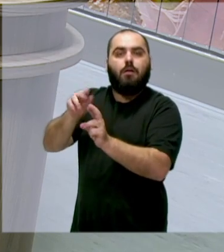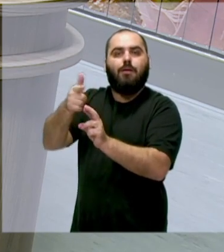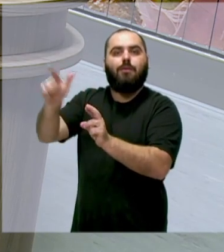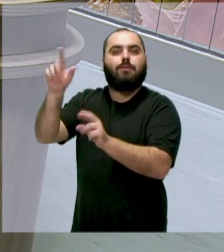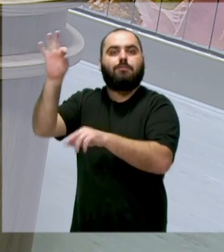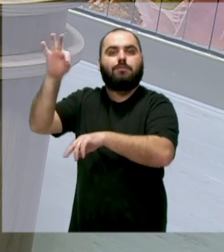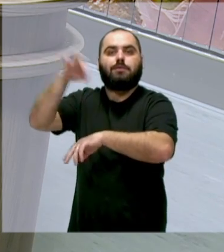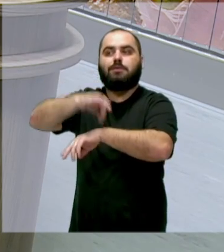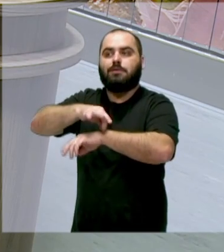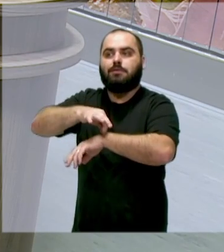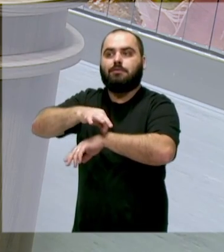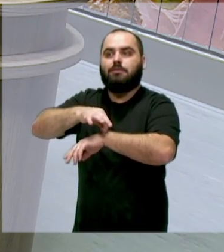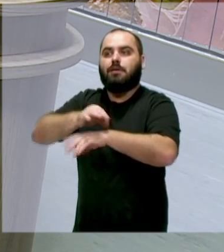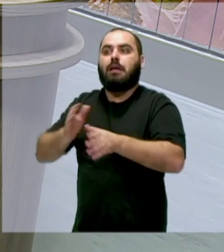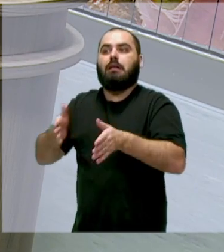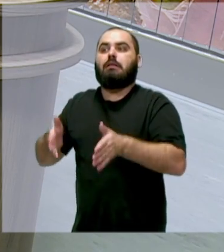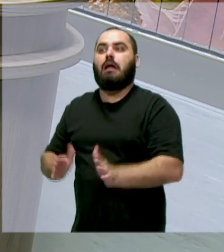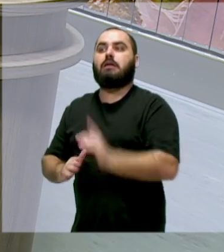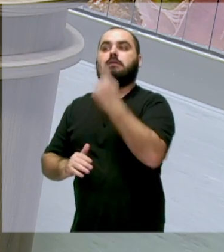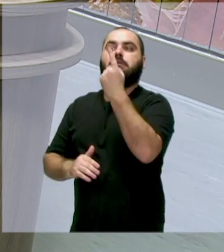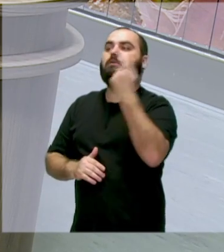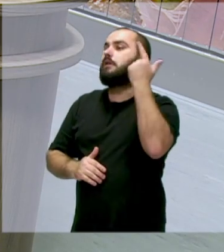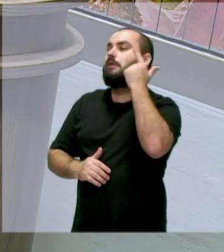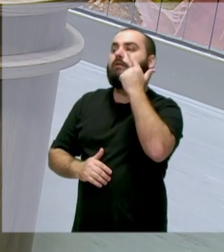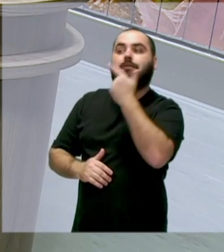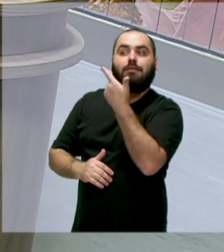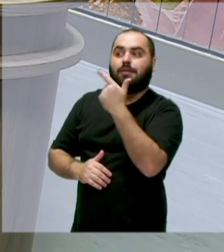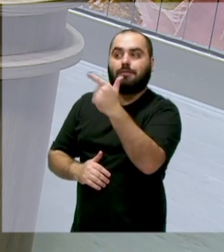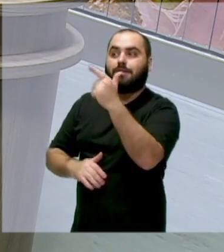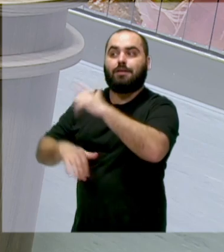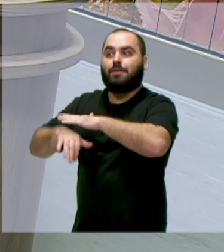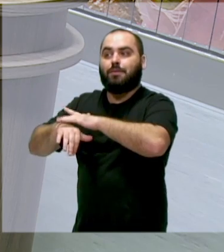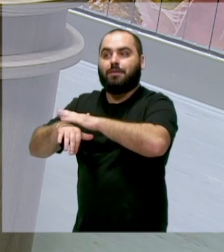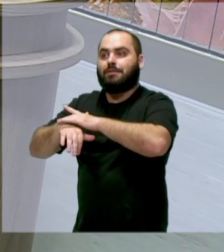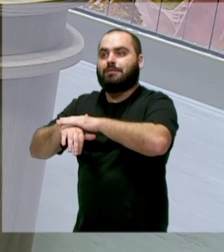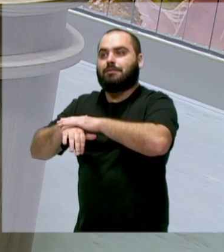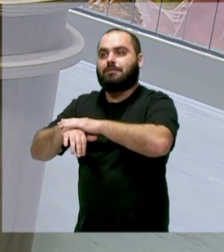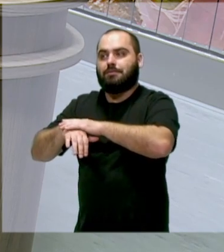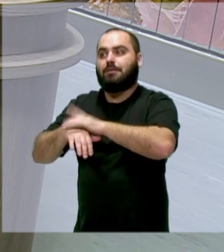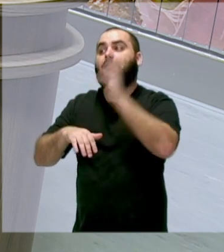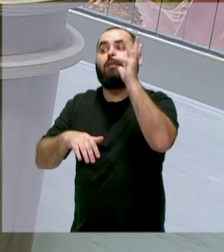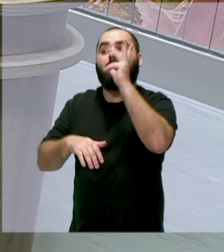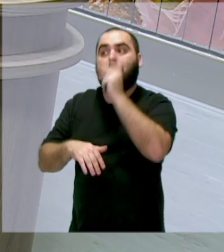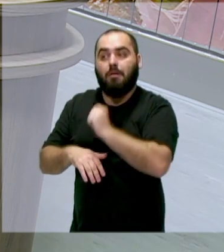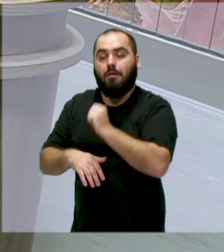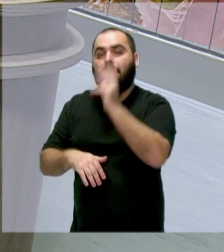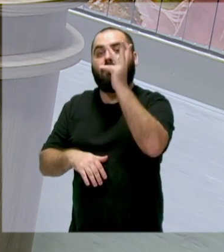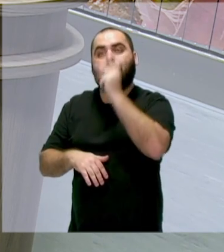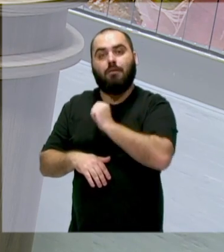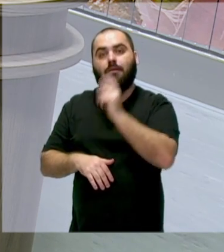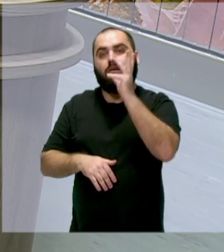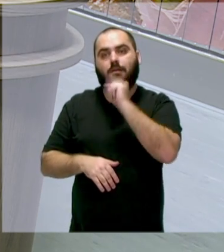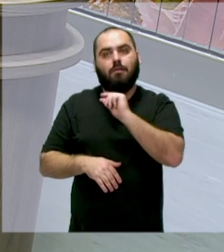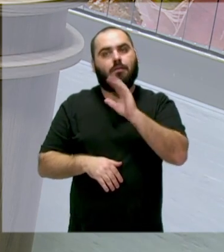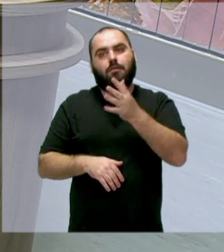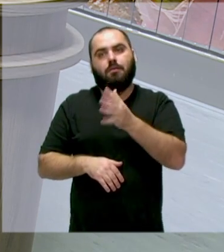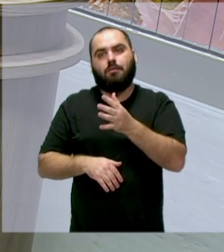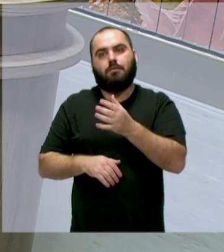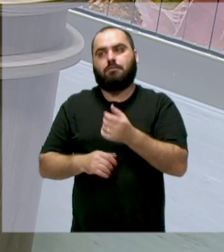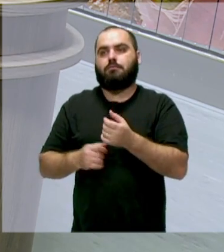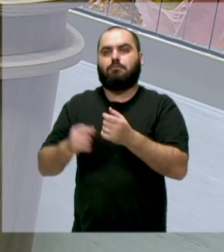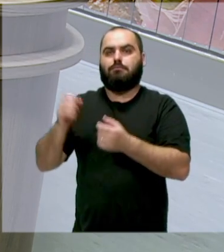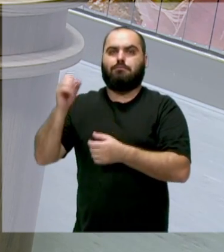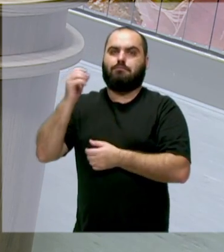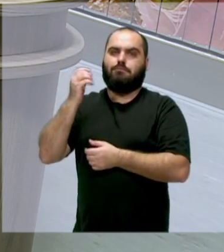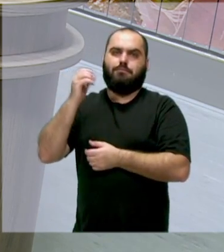daí vai ser um ciclo, só que assim, é uma grande... Demora e é uma grande infestação que você vai soltar milhões e milhões